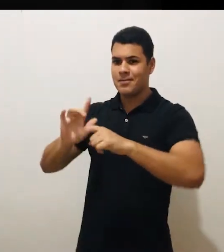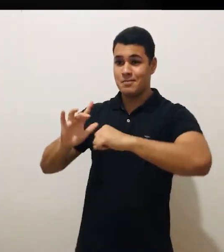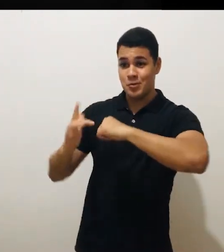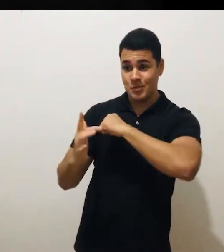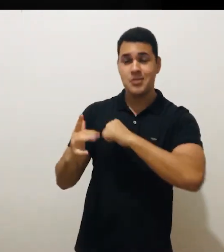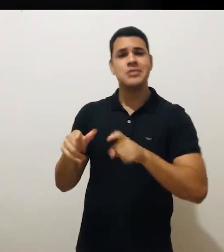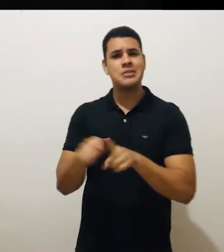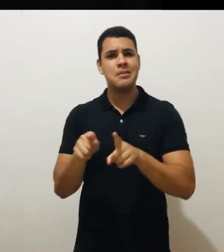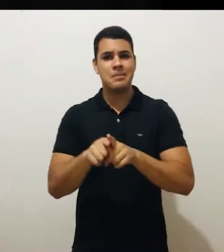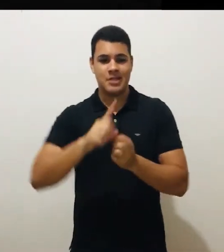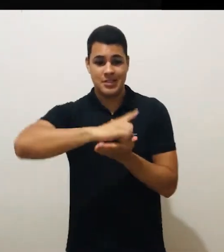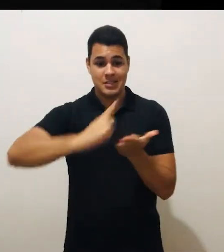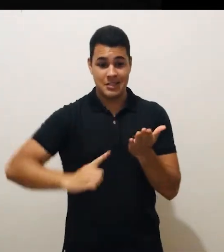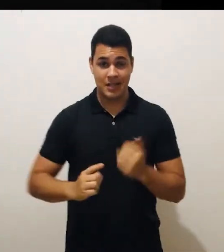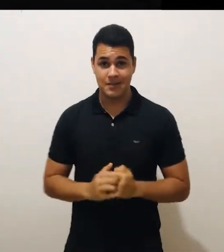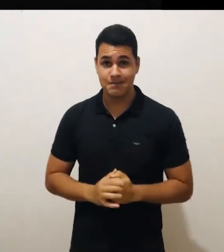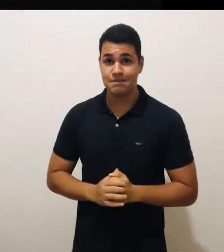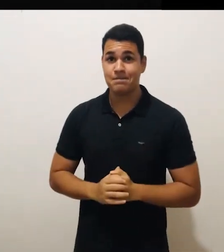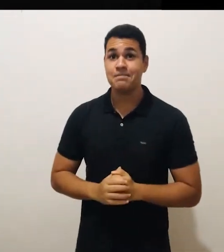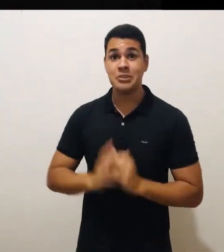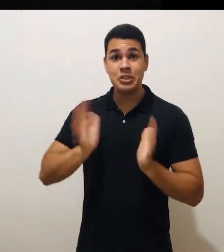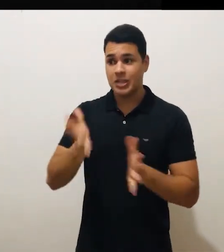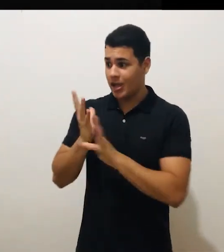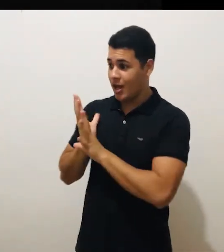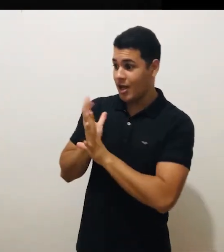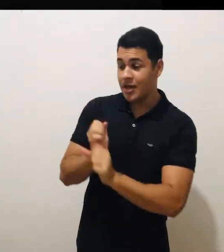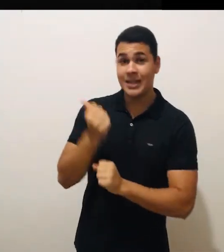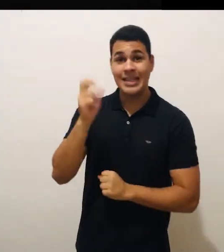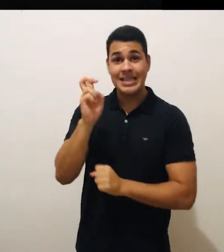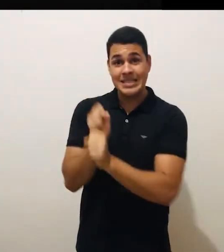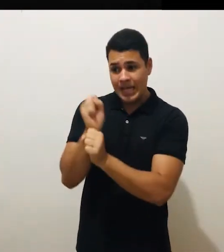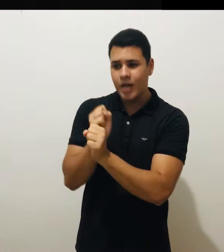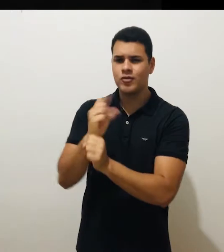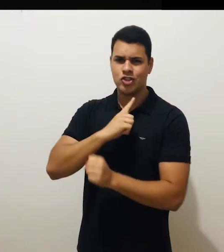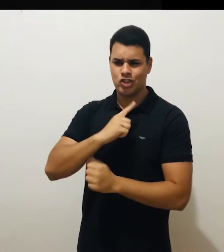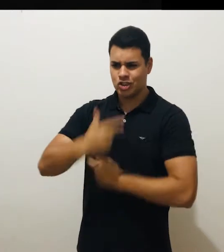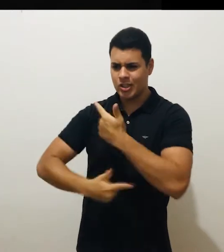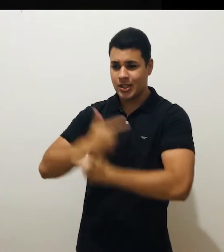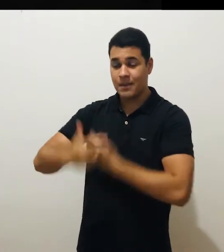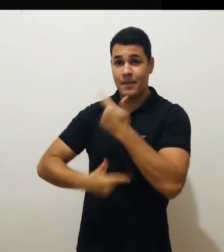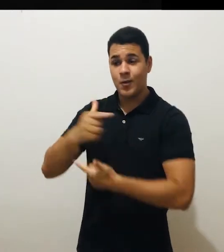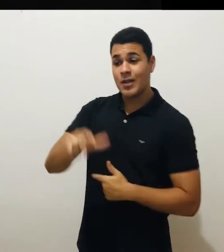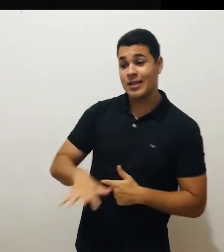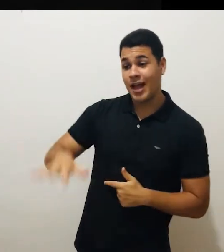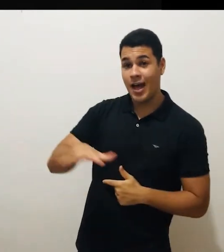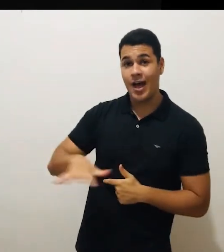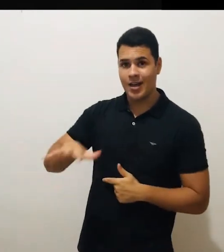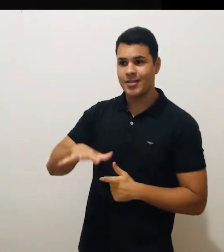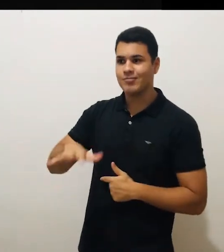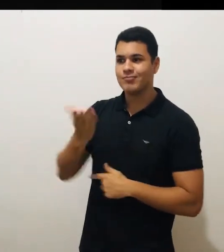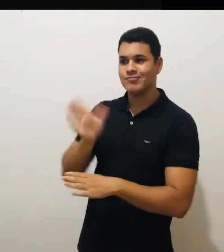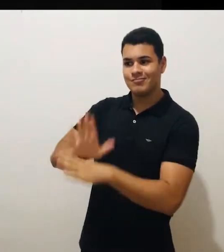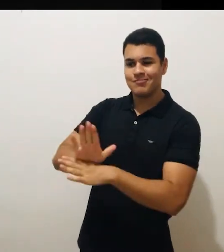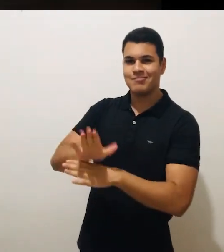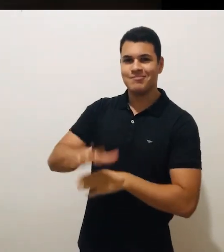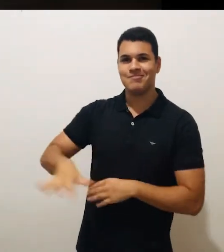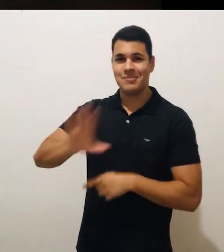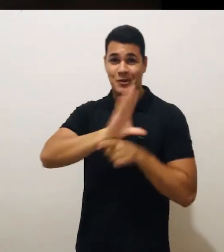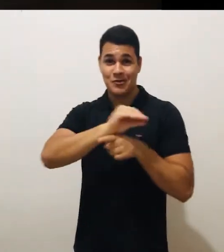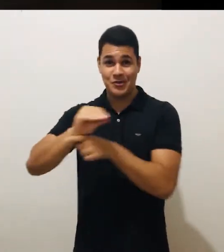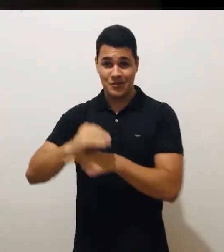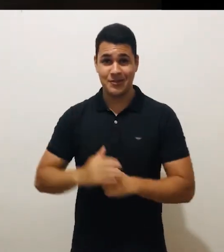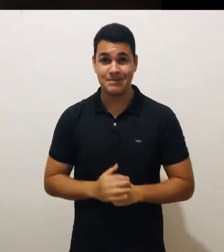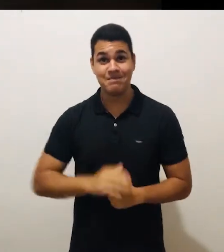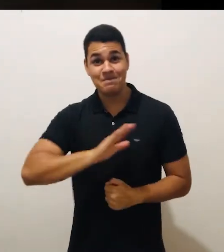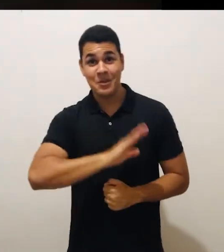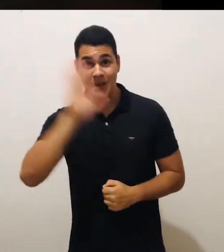multimédia e design. Nos últimos 15 anos tenho exercido funções como formador na área de fotografia. Olá, o